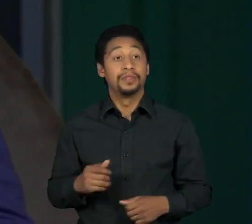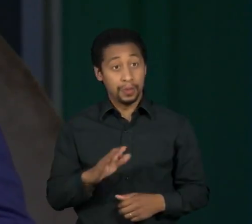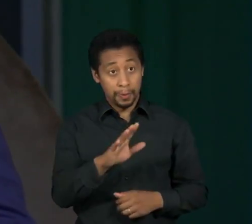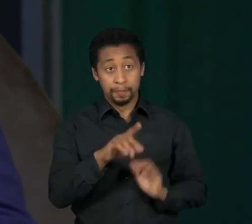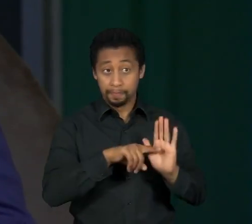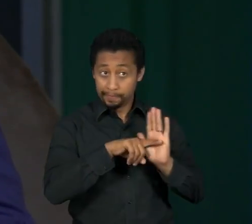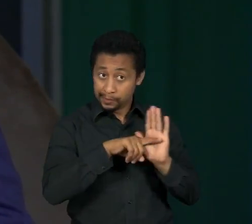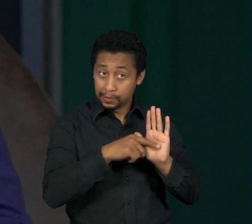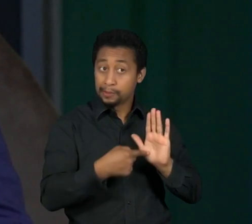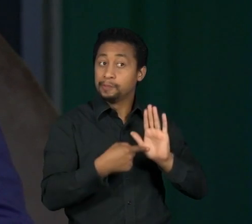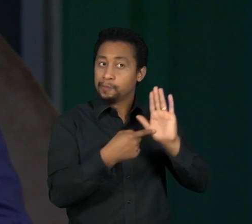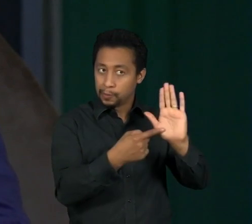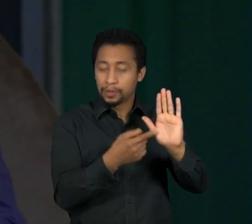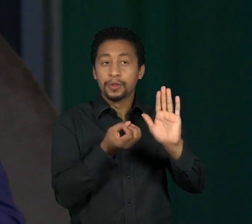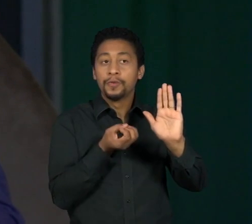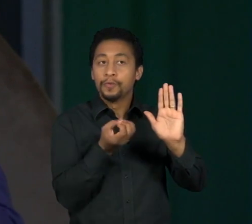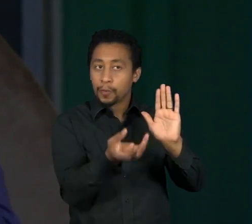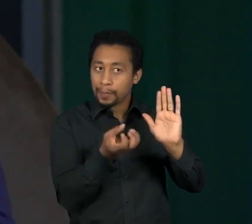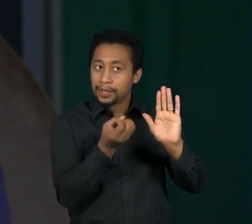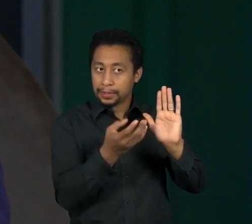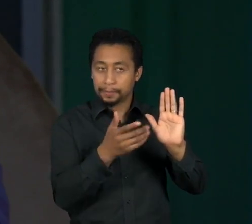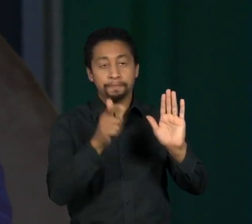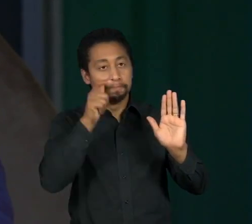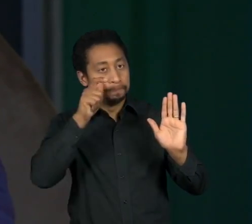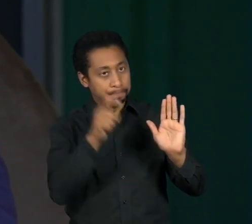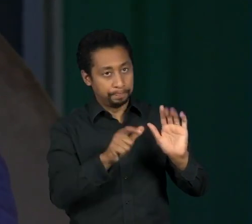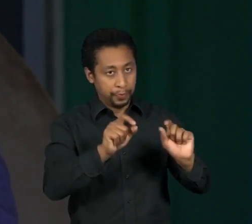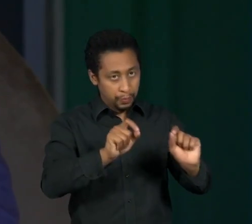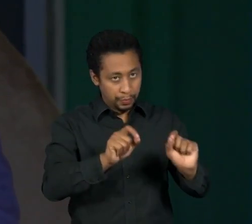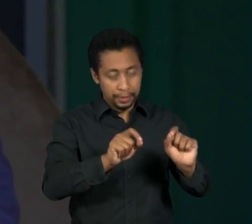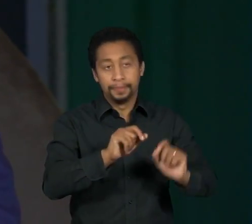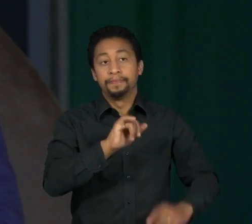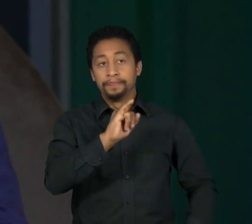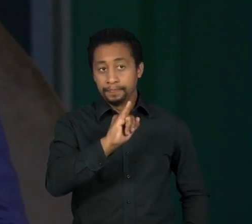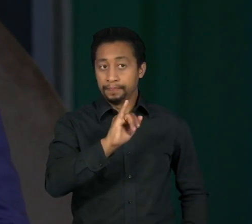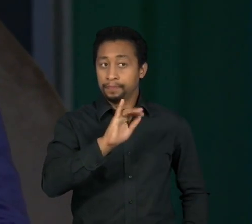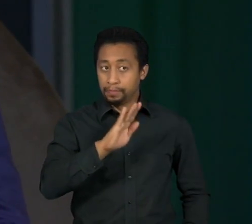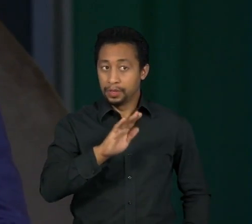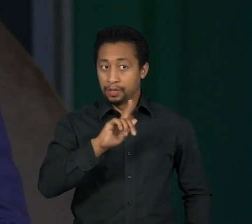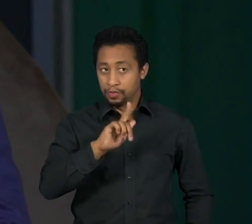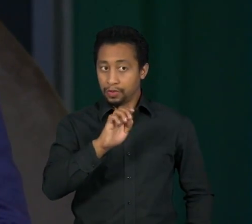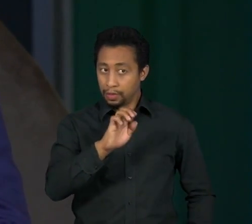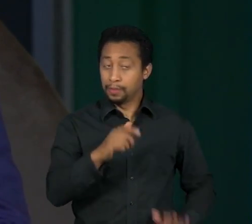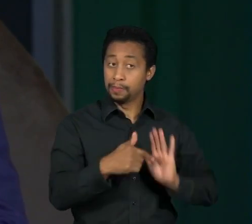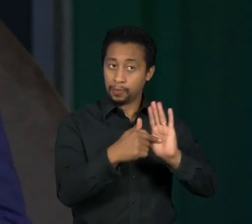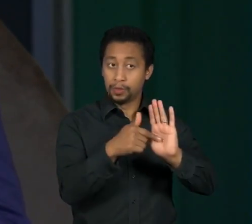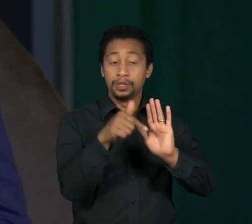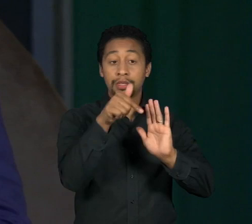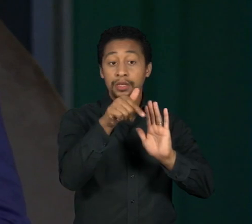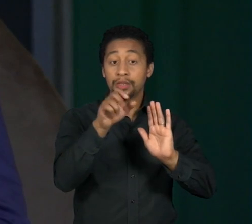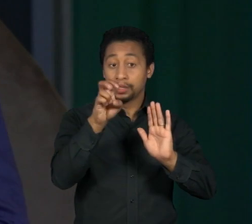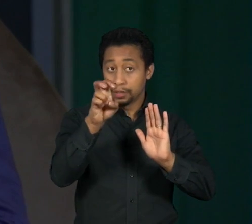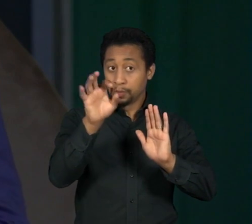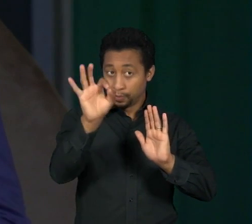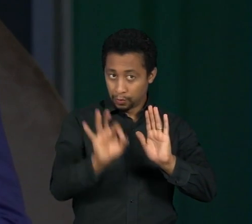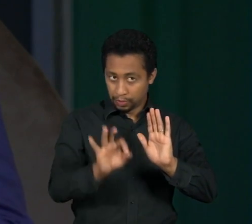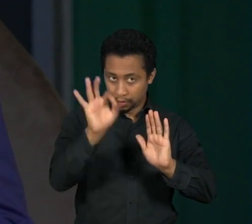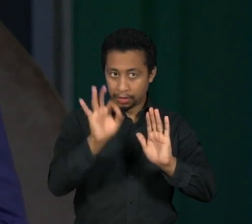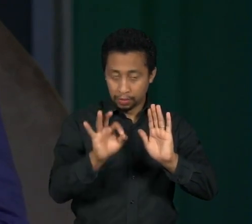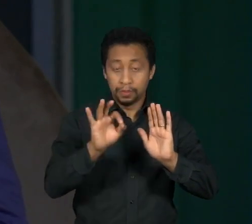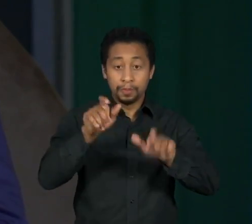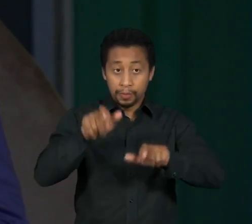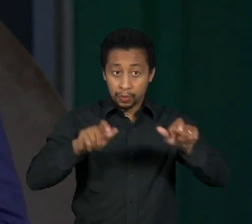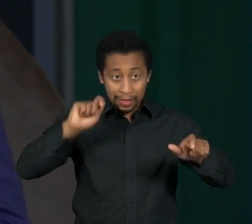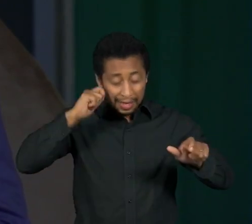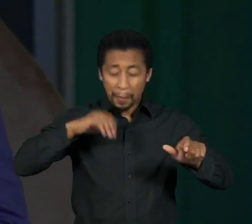pesquisas realizadas chamam a atenção e, de acordo com o IBGE, os negros são 75% entre os mais pobres, enquanto